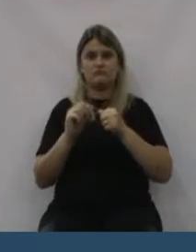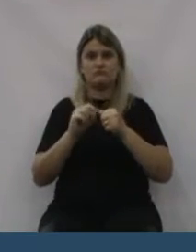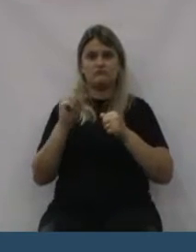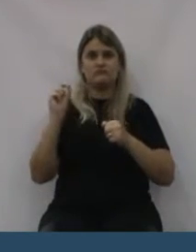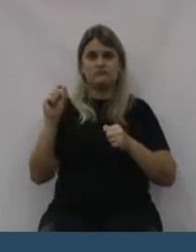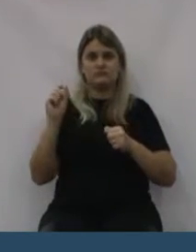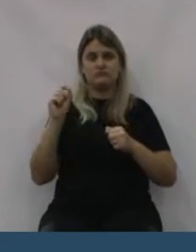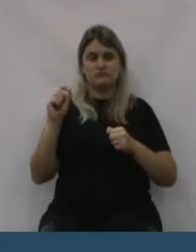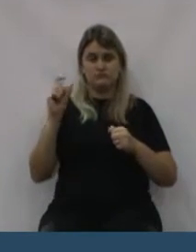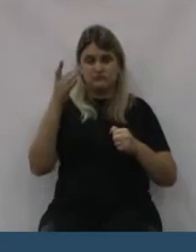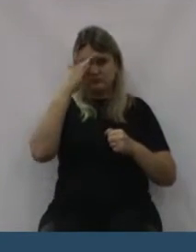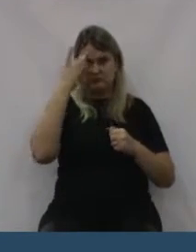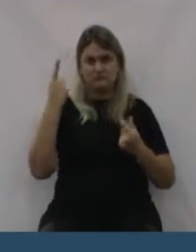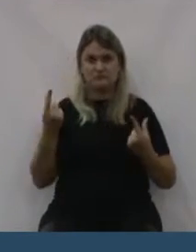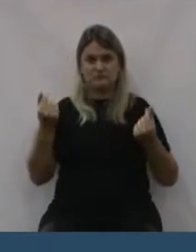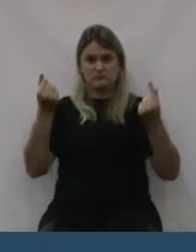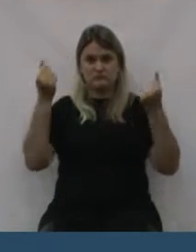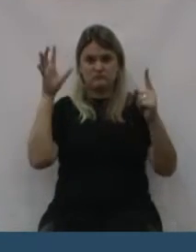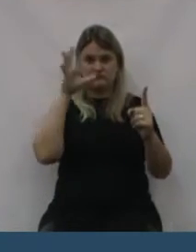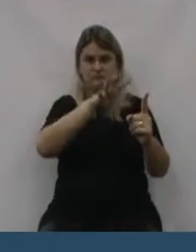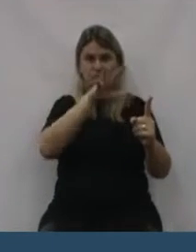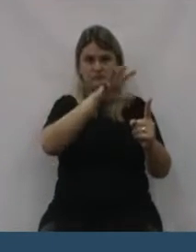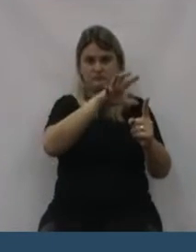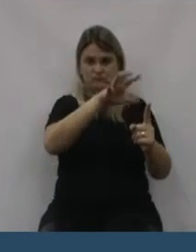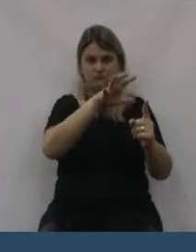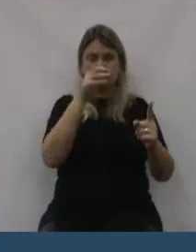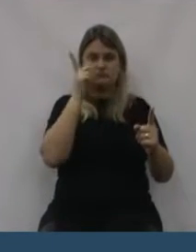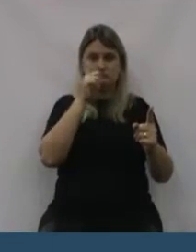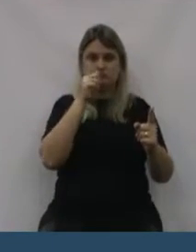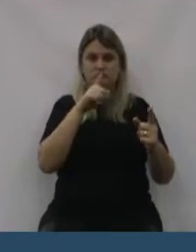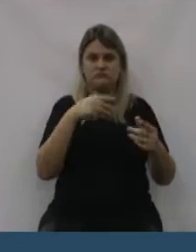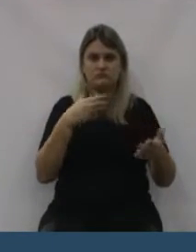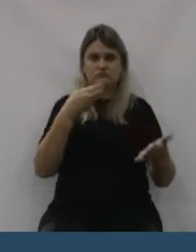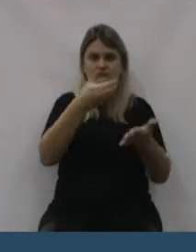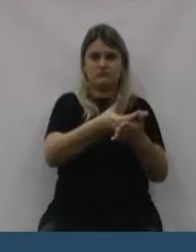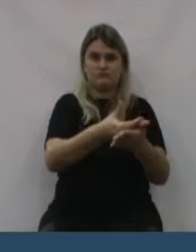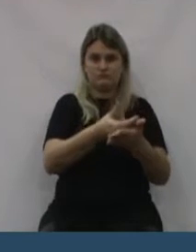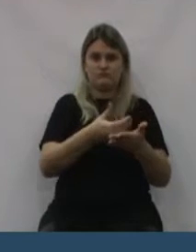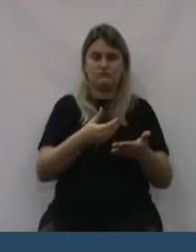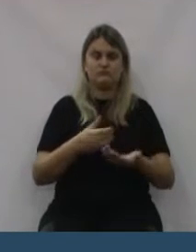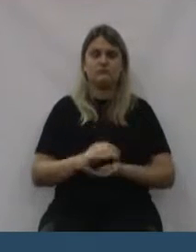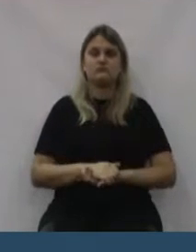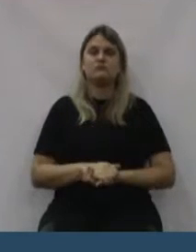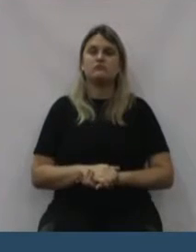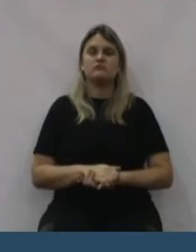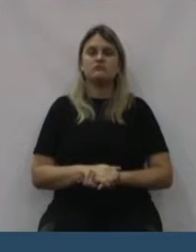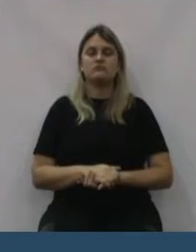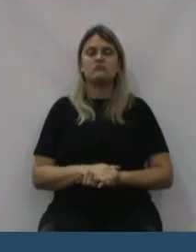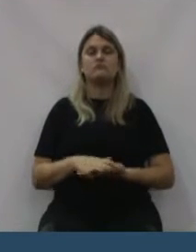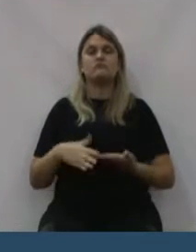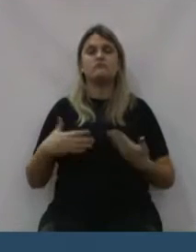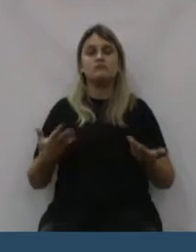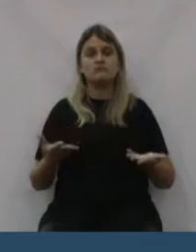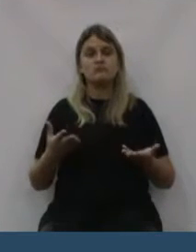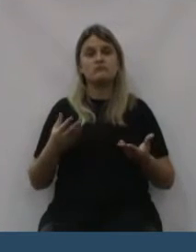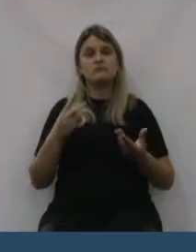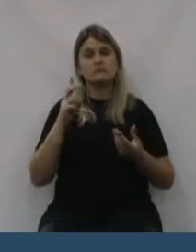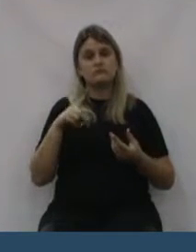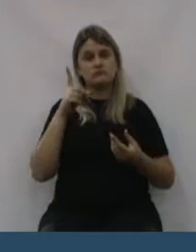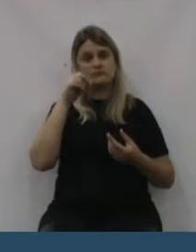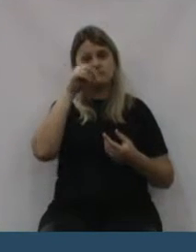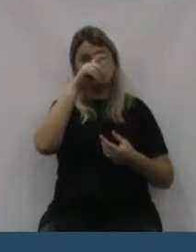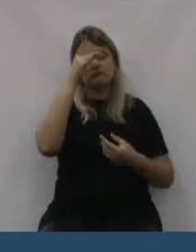doa bilhões e bilhões e não é ilegal. Esse é o nosso sistema eleitoral. Além de não proibir doações de